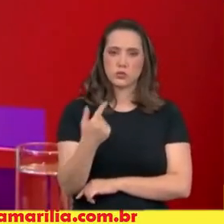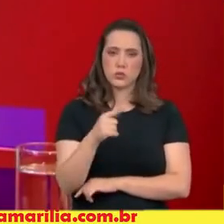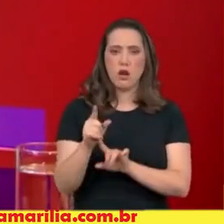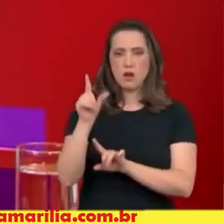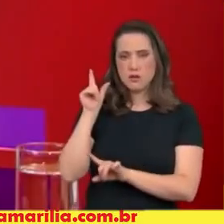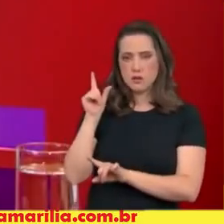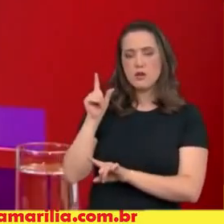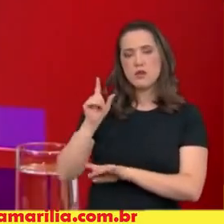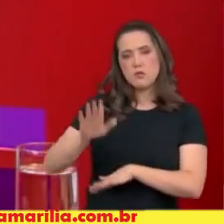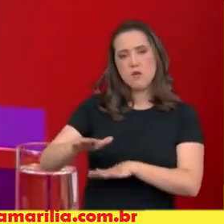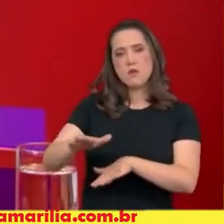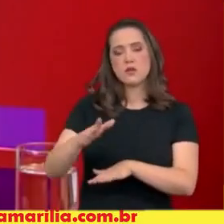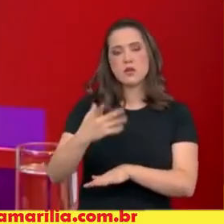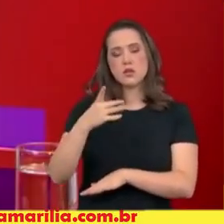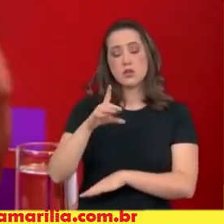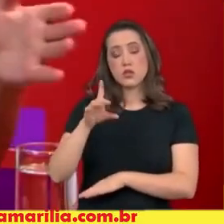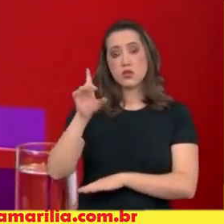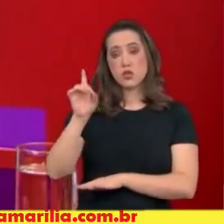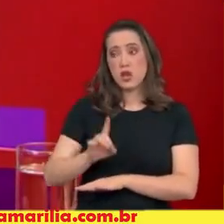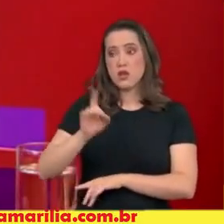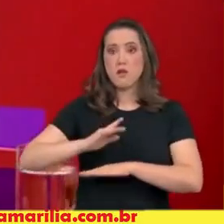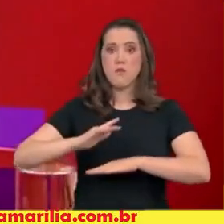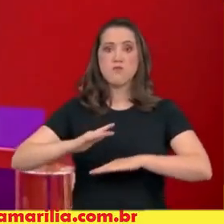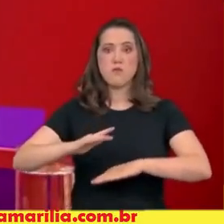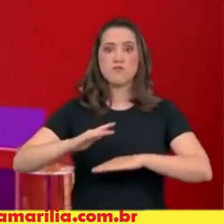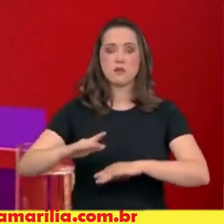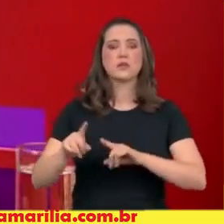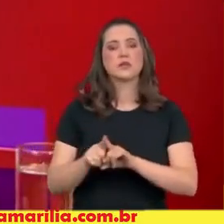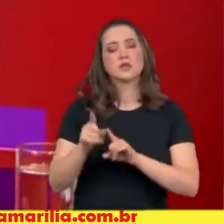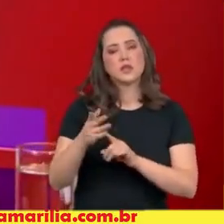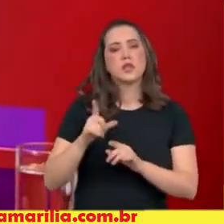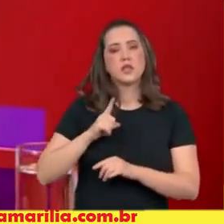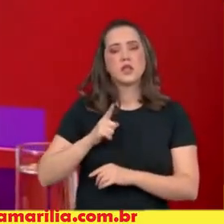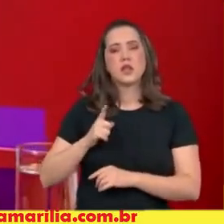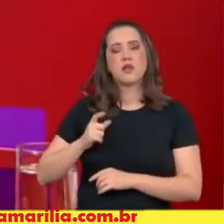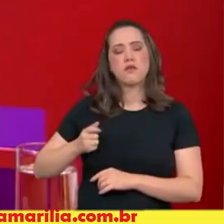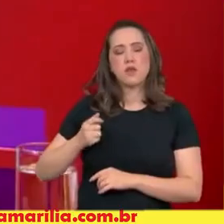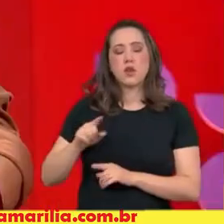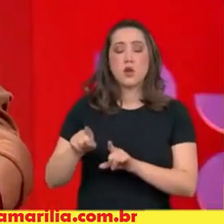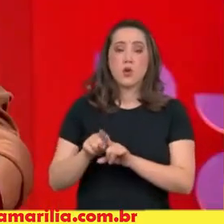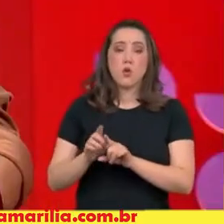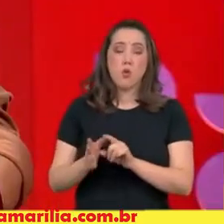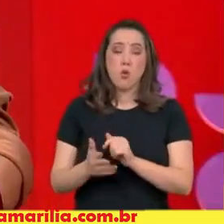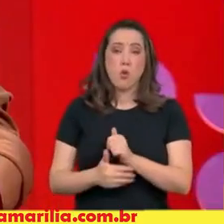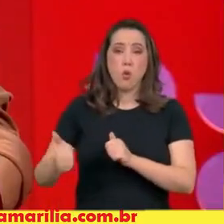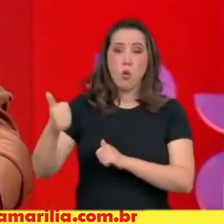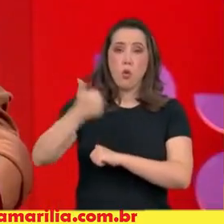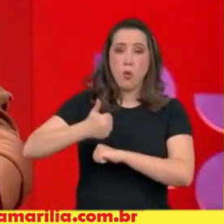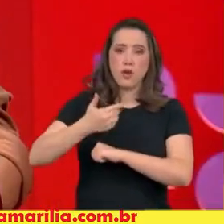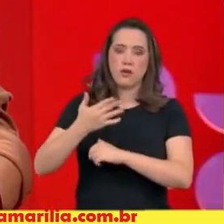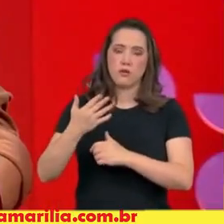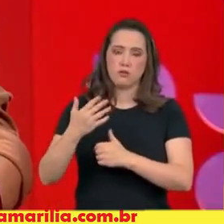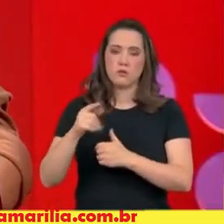pedir o golpe militar. Ou seja, tem várias linhas indiretas entre 2013 e a ascensão do Bolsonaro, mas o impeachment